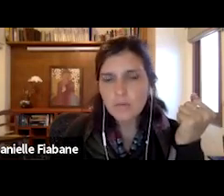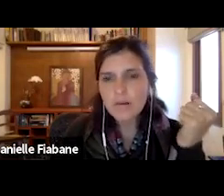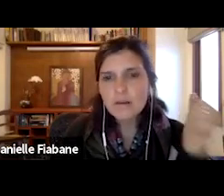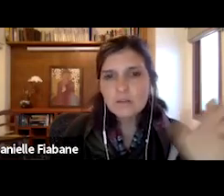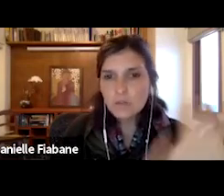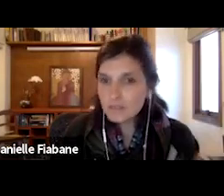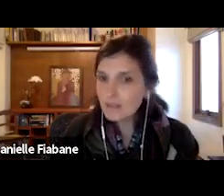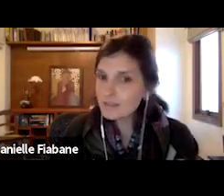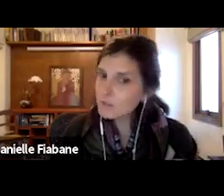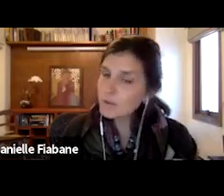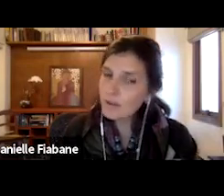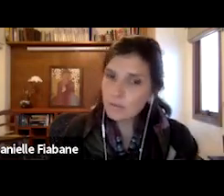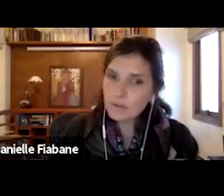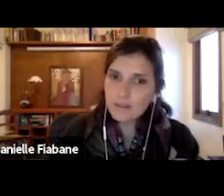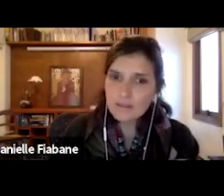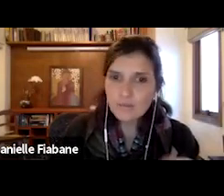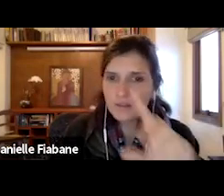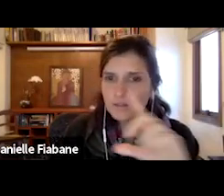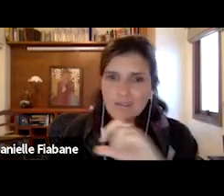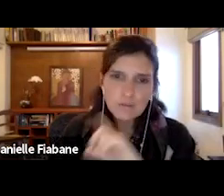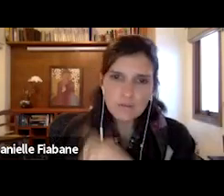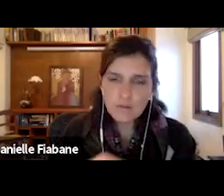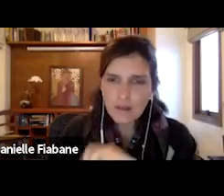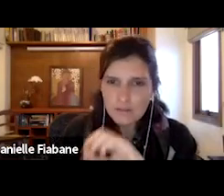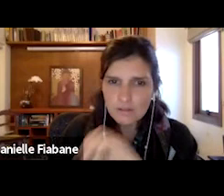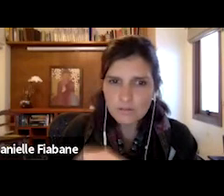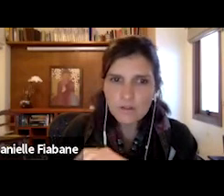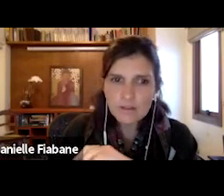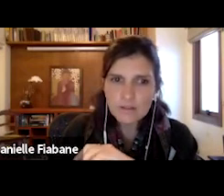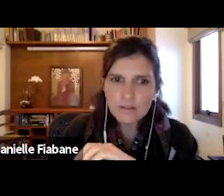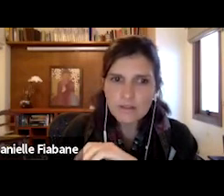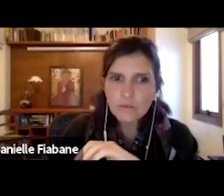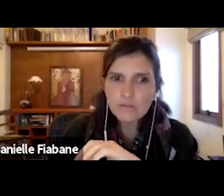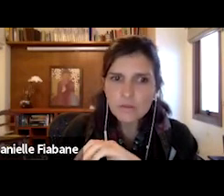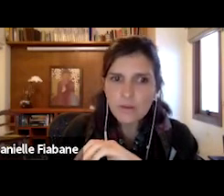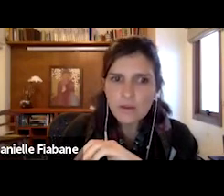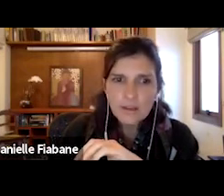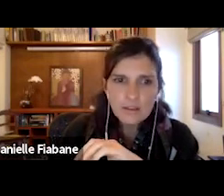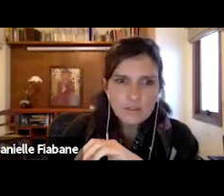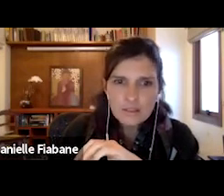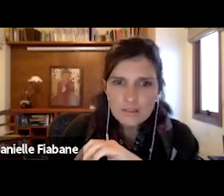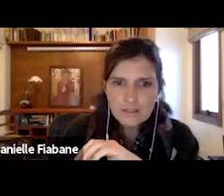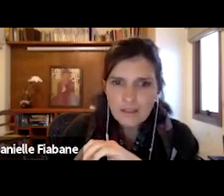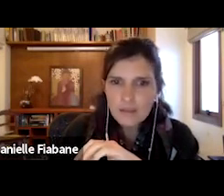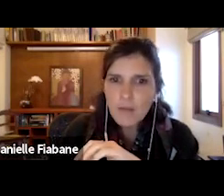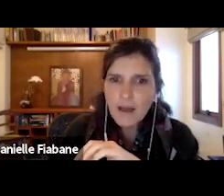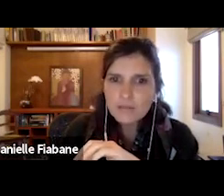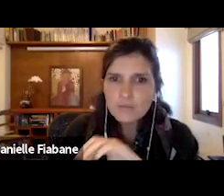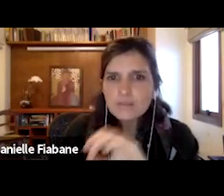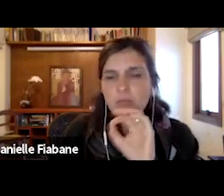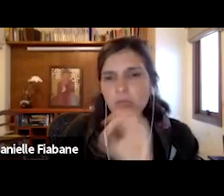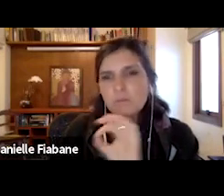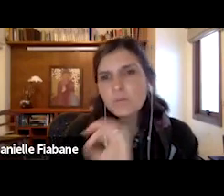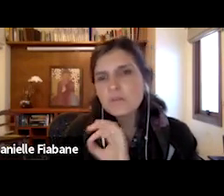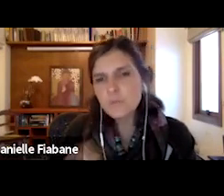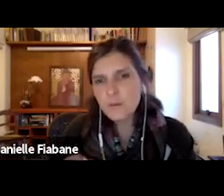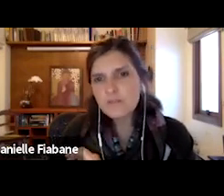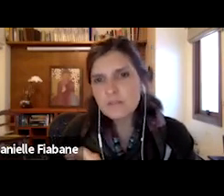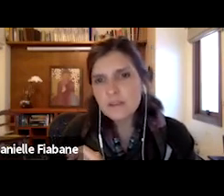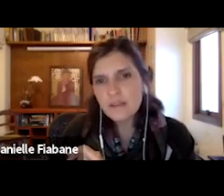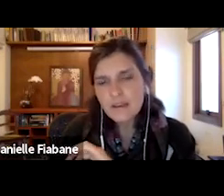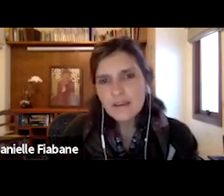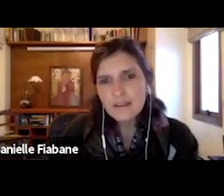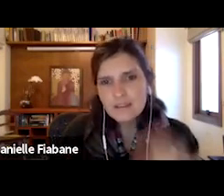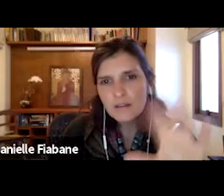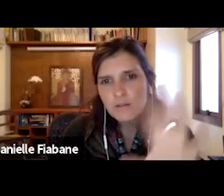campo. Todas elas são, porém, importantes, porque às vezes, no teu caso, na sua organização, pode ter uma diretriz que está aqui embaixo, mas que é muito importante para